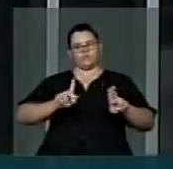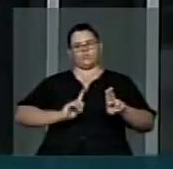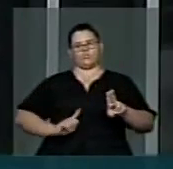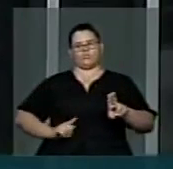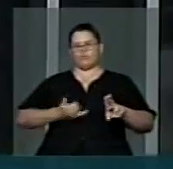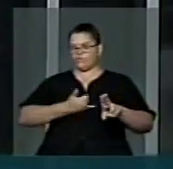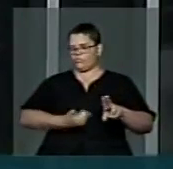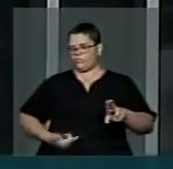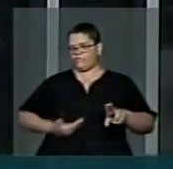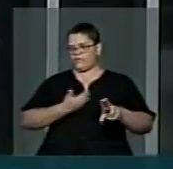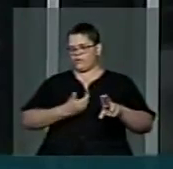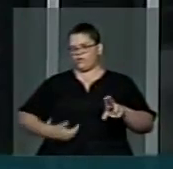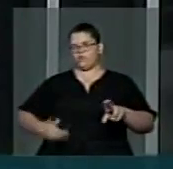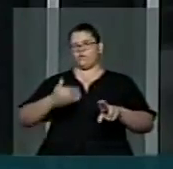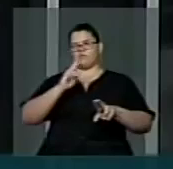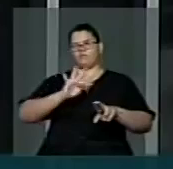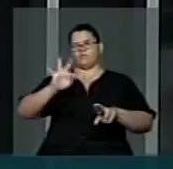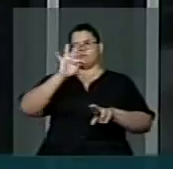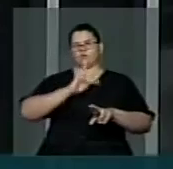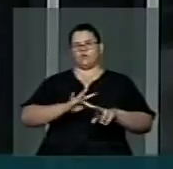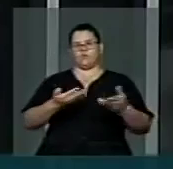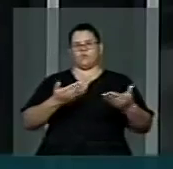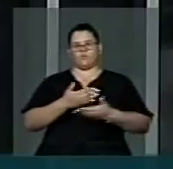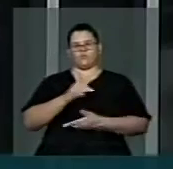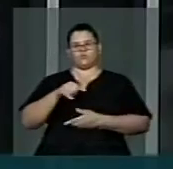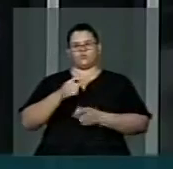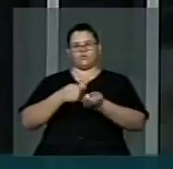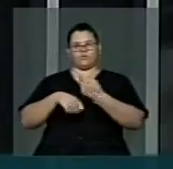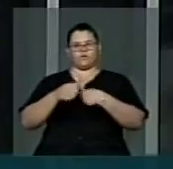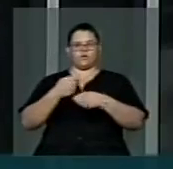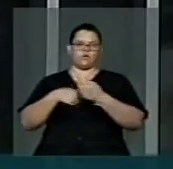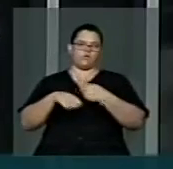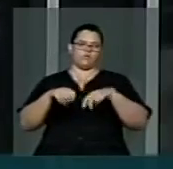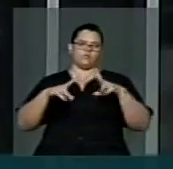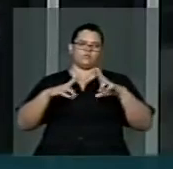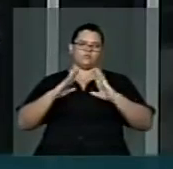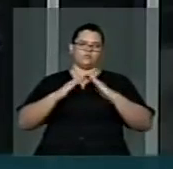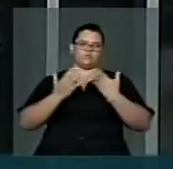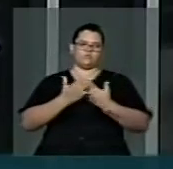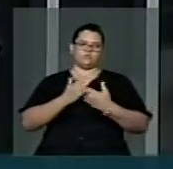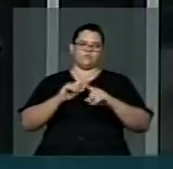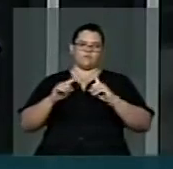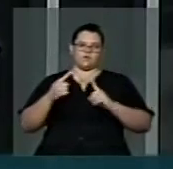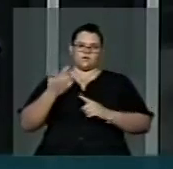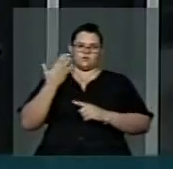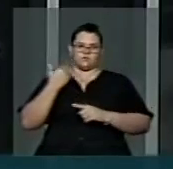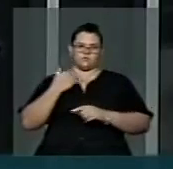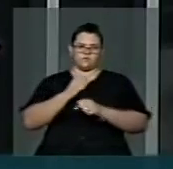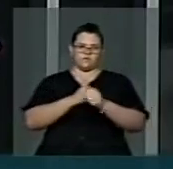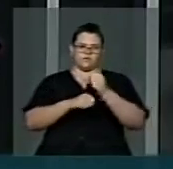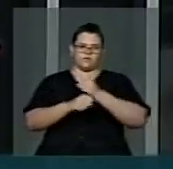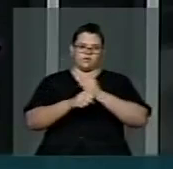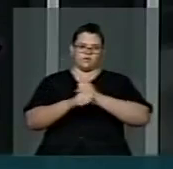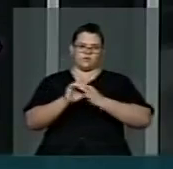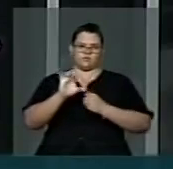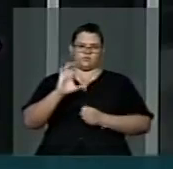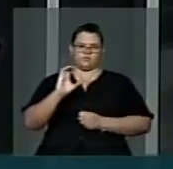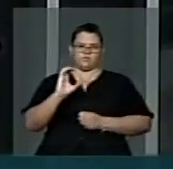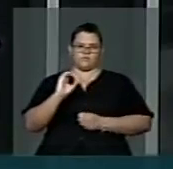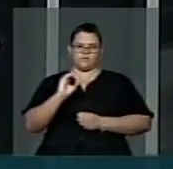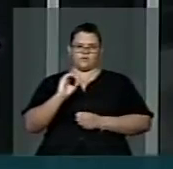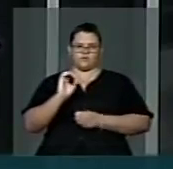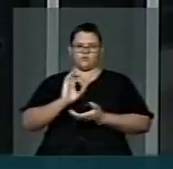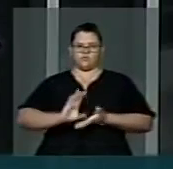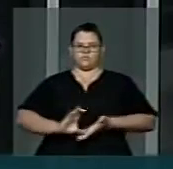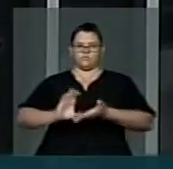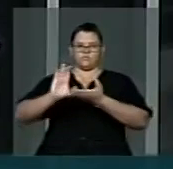caráter comercial que hoje o define como negócio. Na década de 90, o Brasil passou a conceder incentivos fiscais